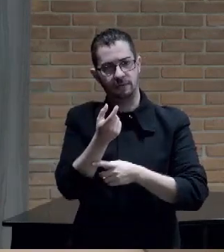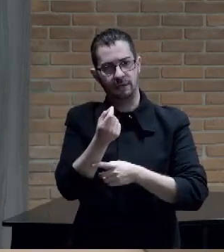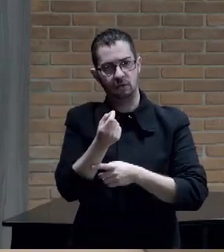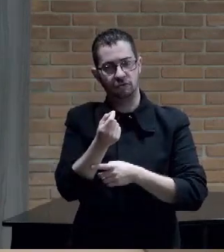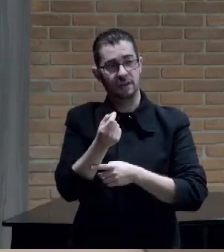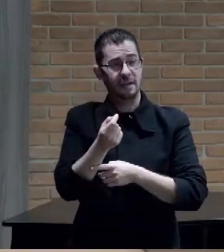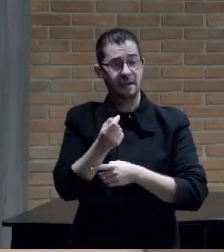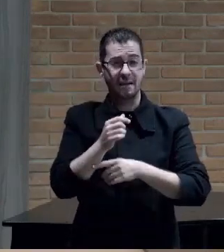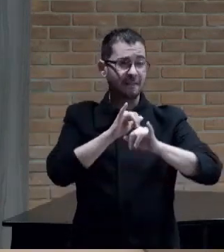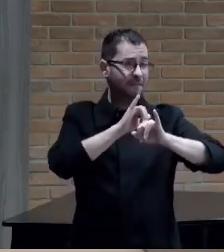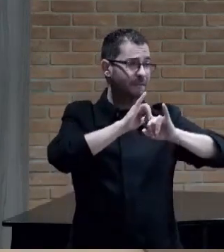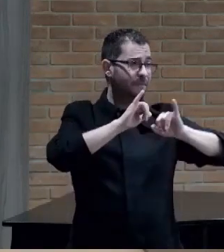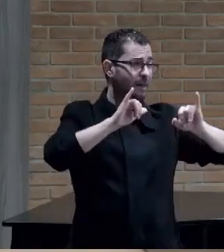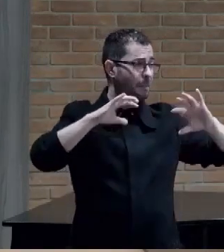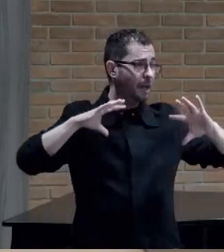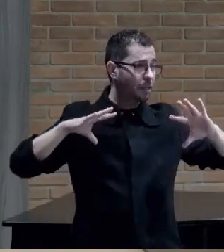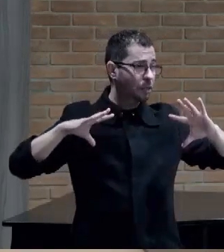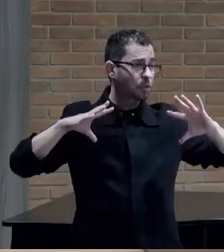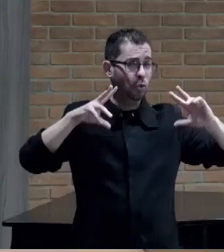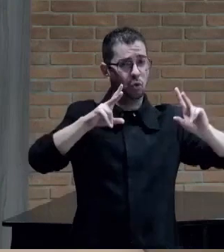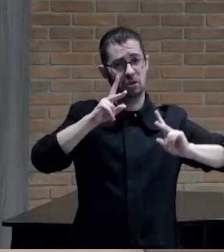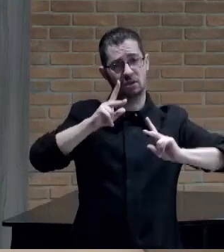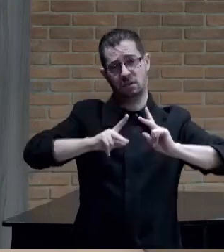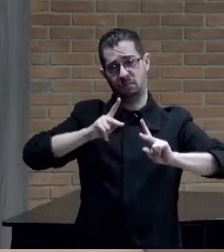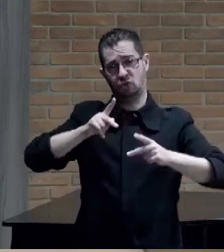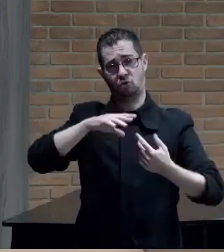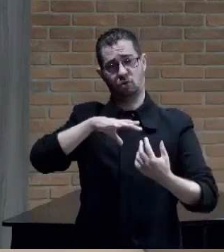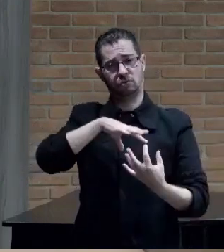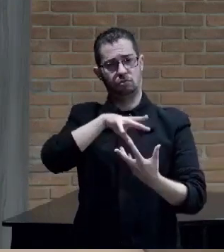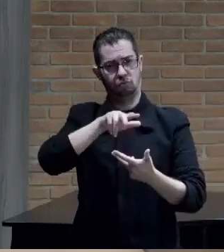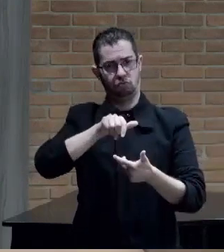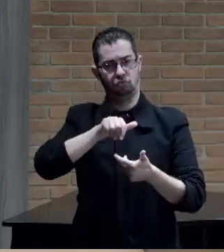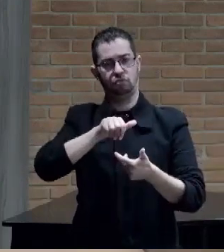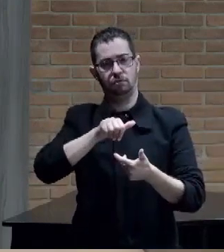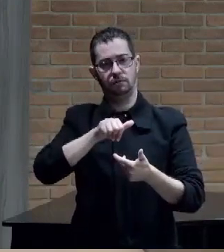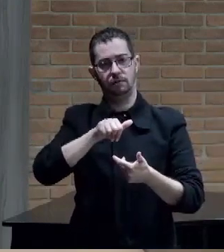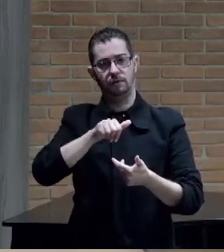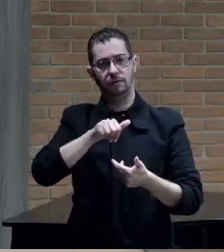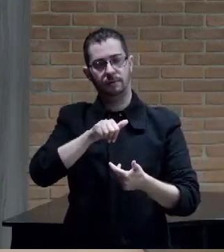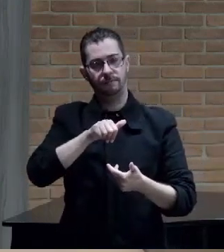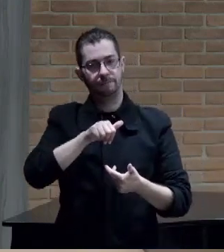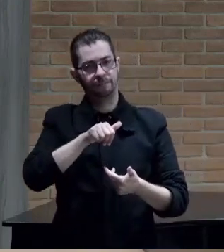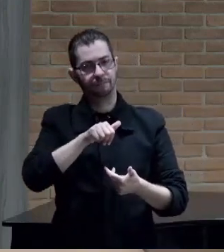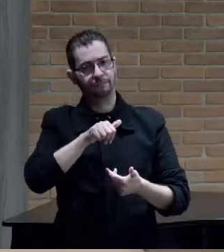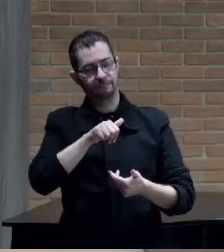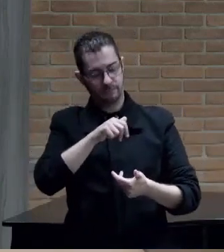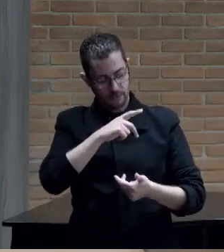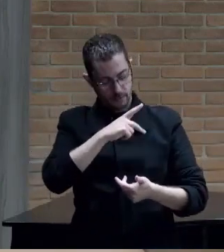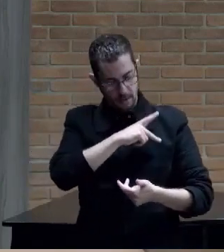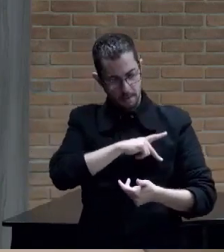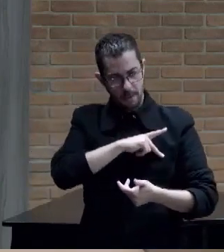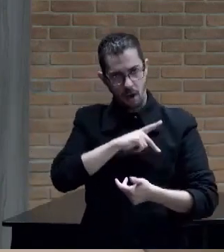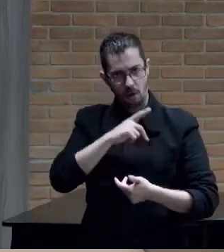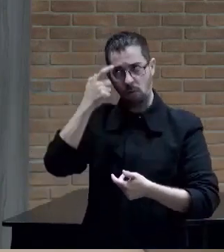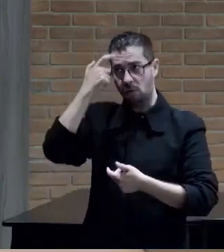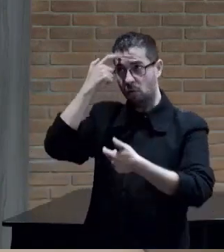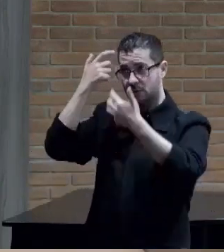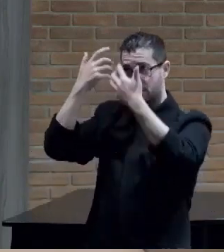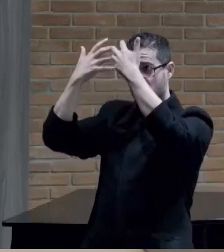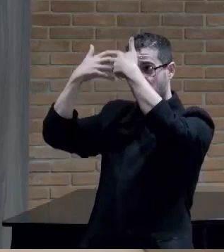mundo. Eu acabei de comentar, né? O apóstolo desenvolve seus pensamentos progressivamente, passando